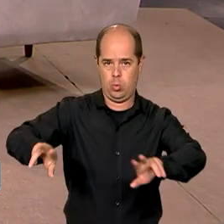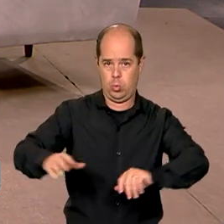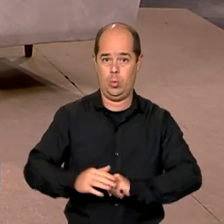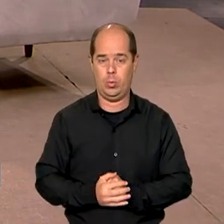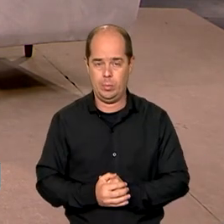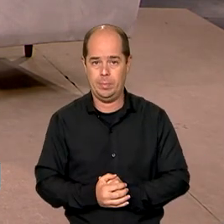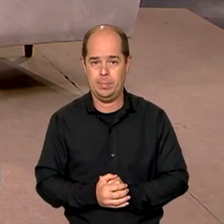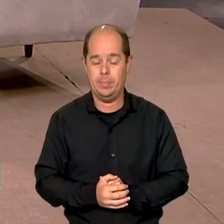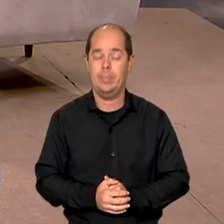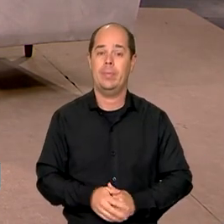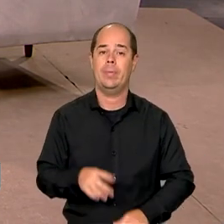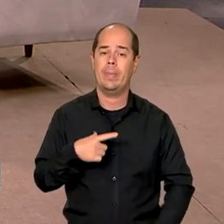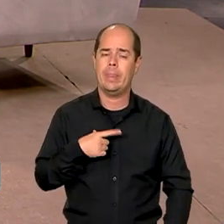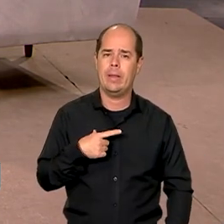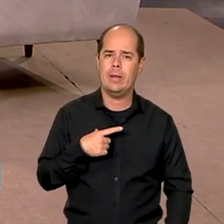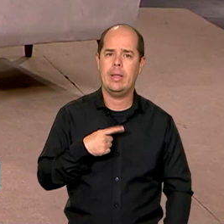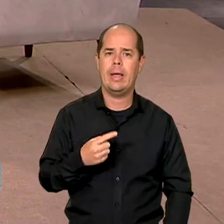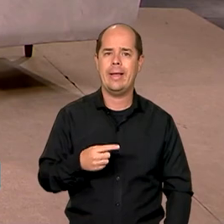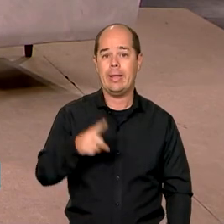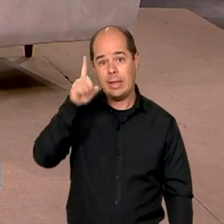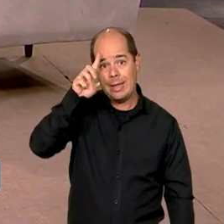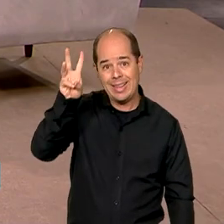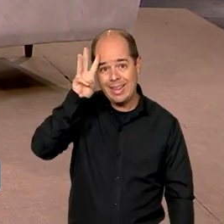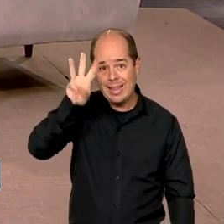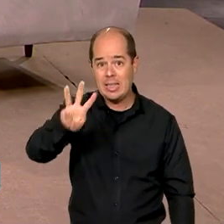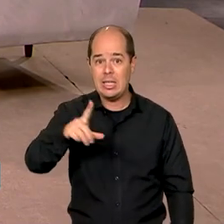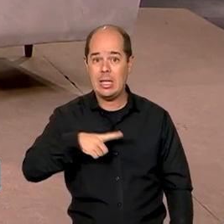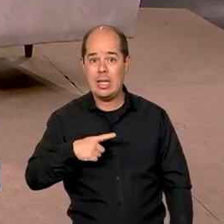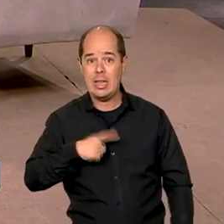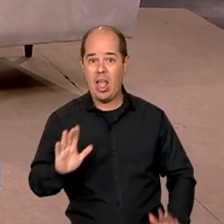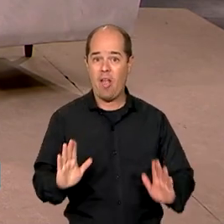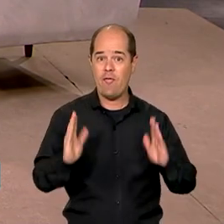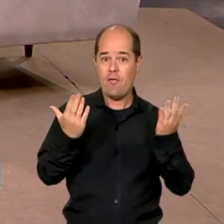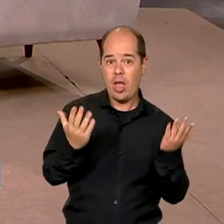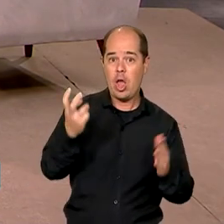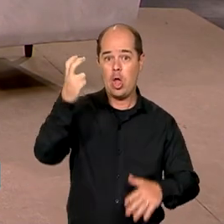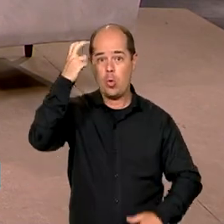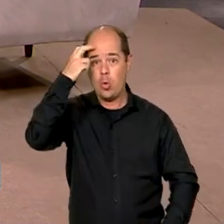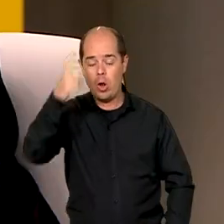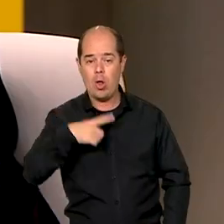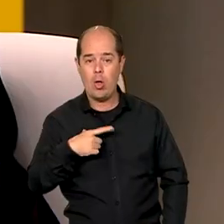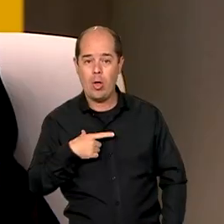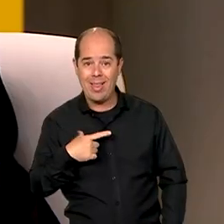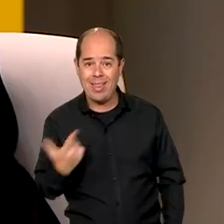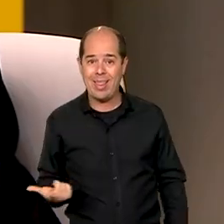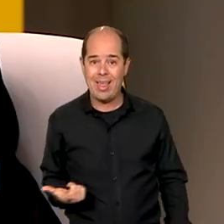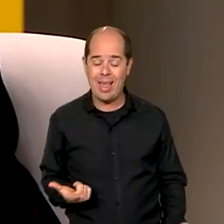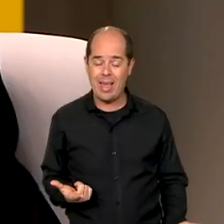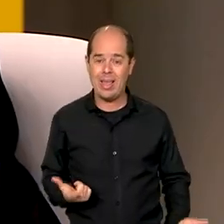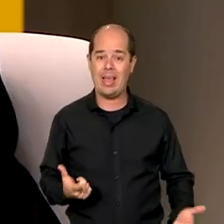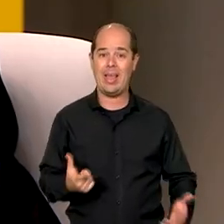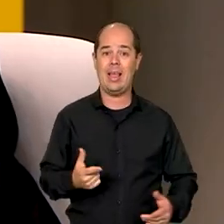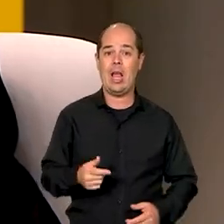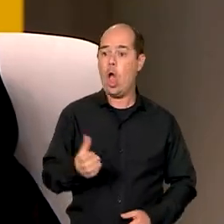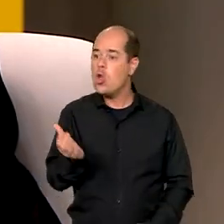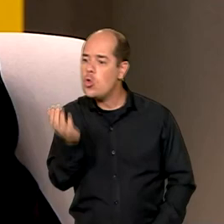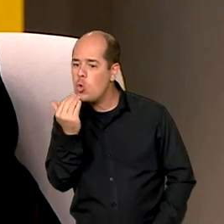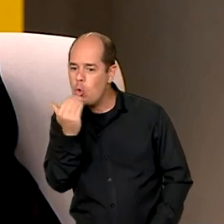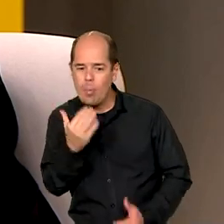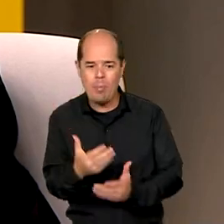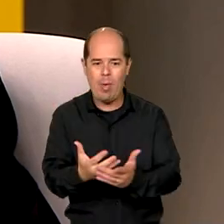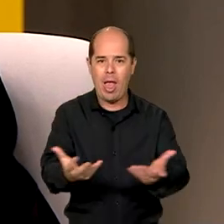3 dias de negócios, nós vamos ter uma quantidade muito grande de eventos culturais. Nós vamos ter uma feira de gastronomia, nós vamos ter